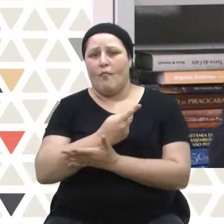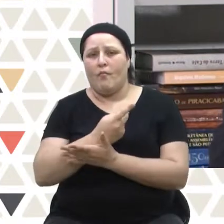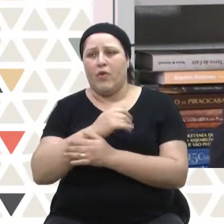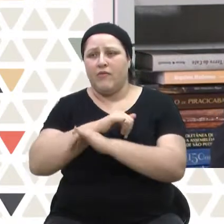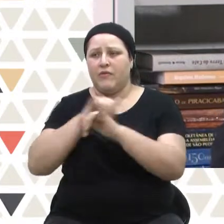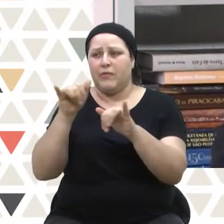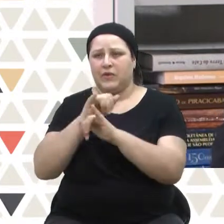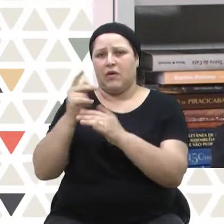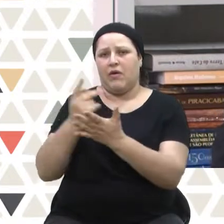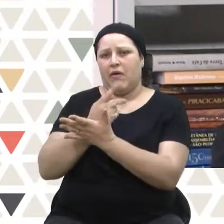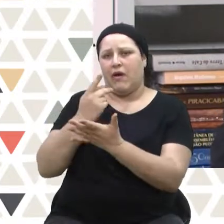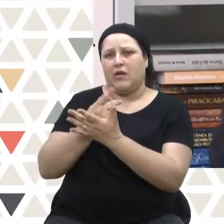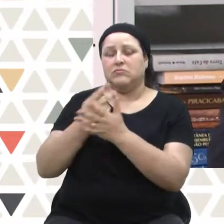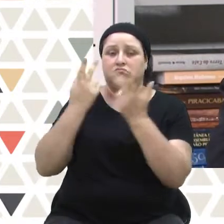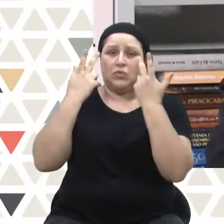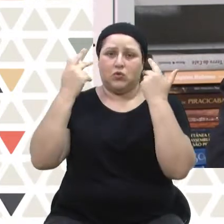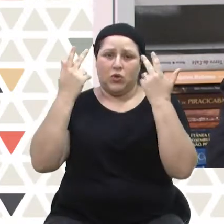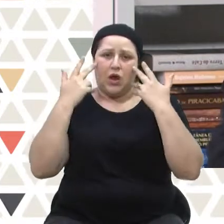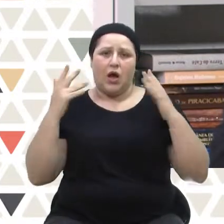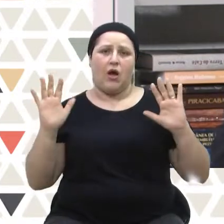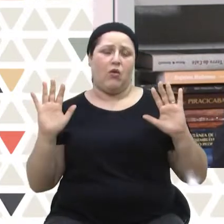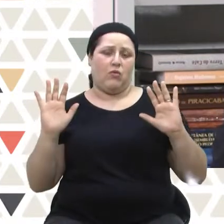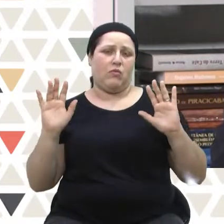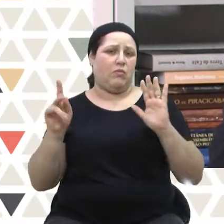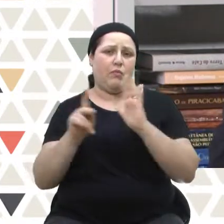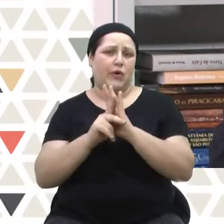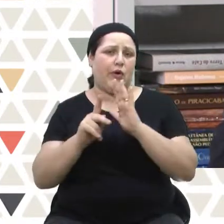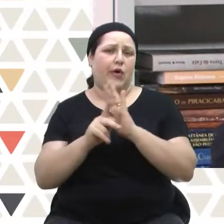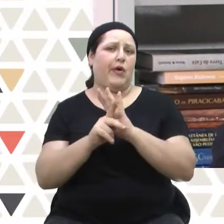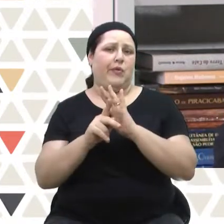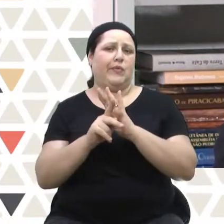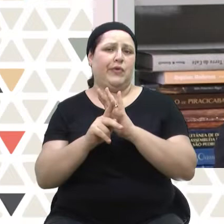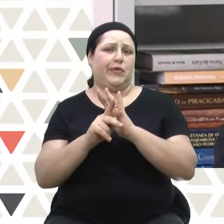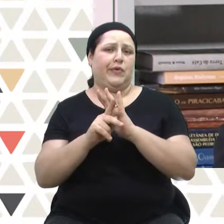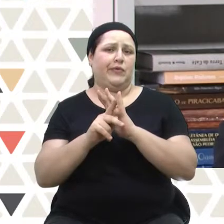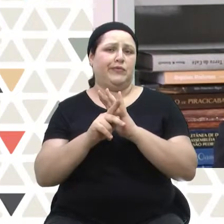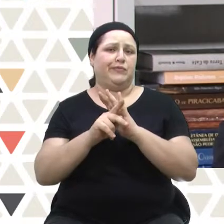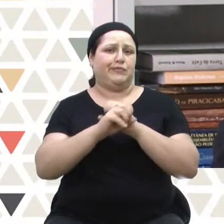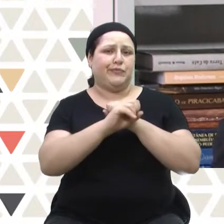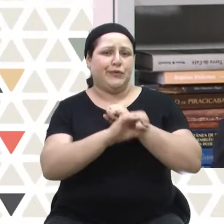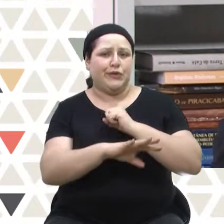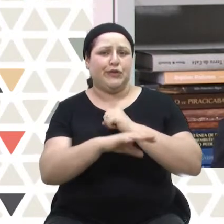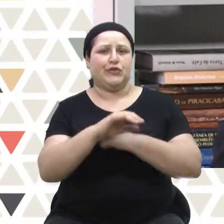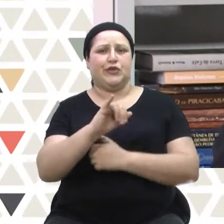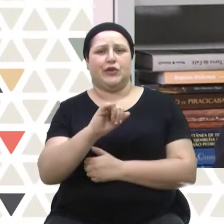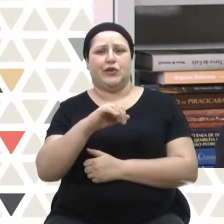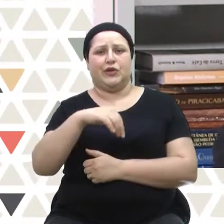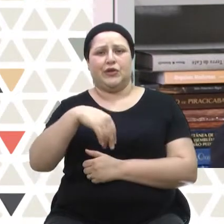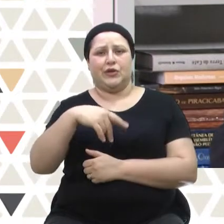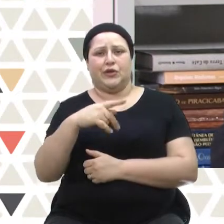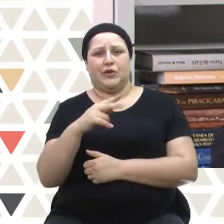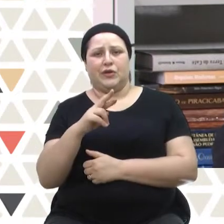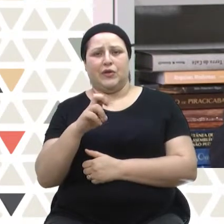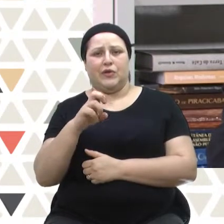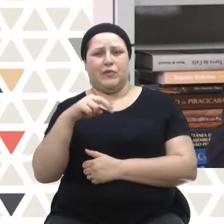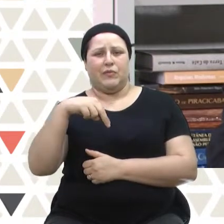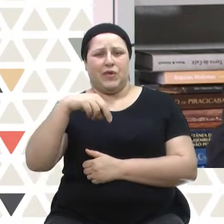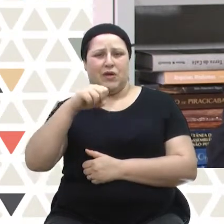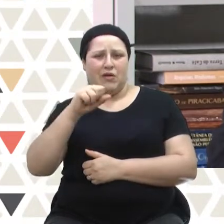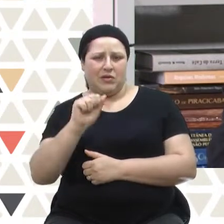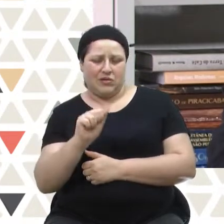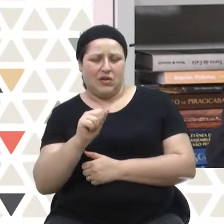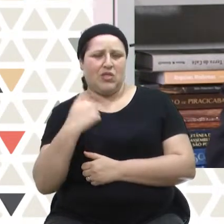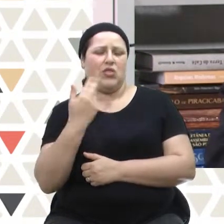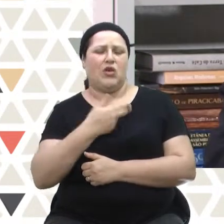uma informação equivocada, ela é natural, é da existência, inclusive, da própria imprensa, da mídia. Ou